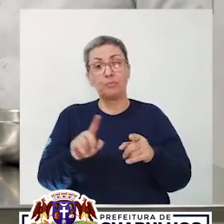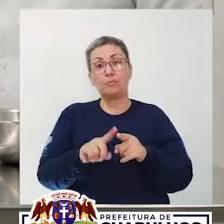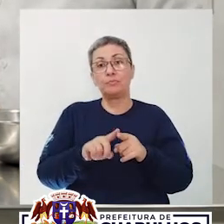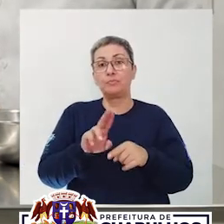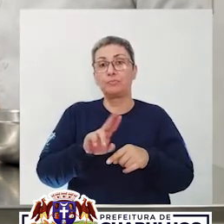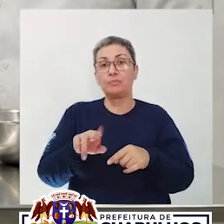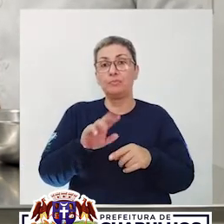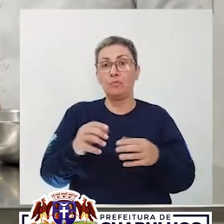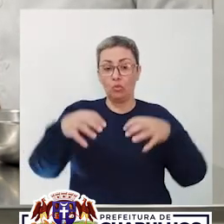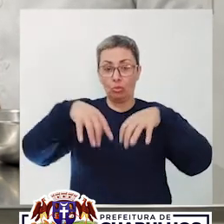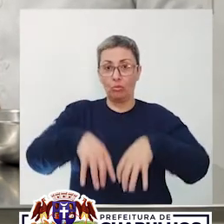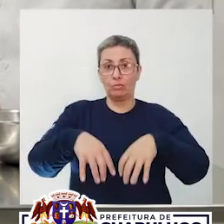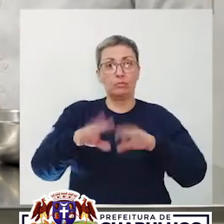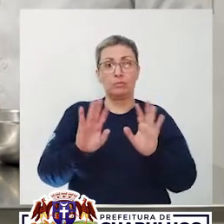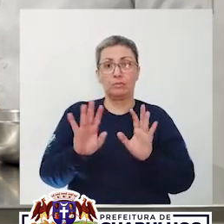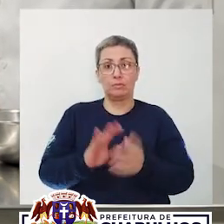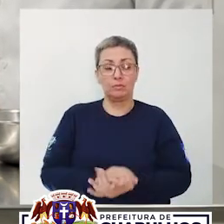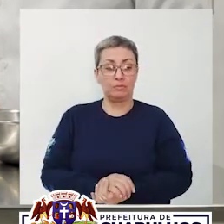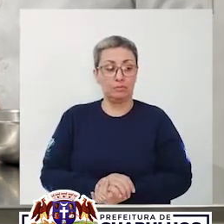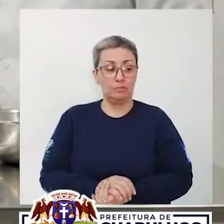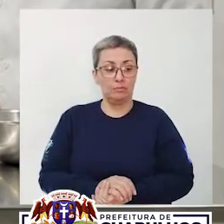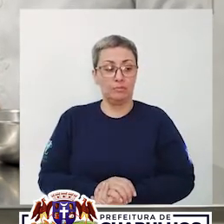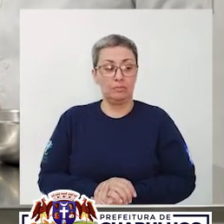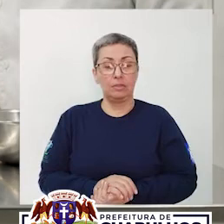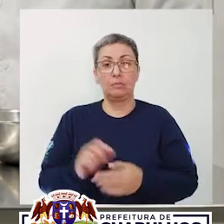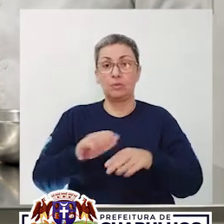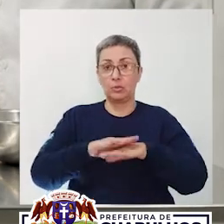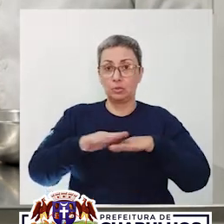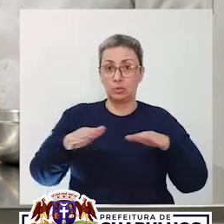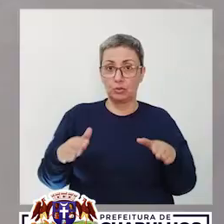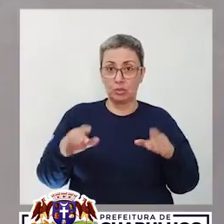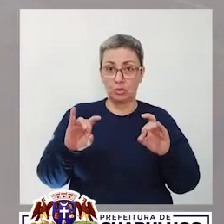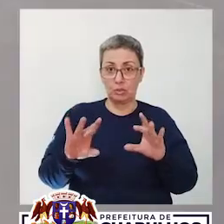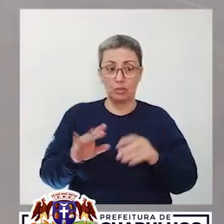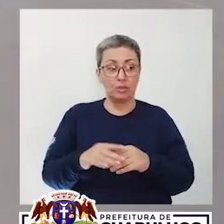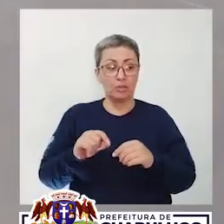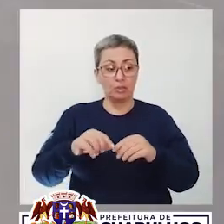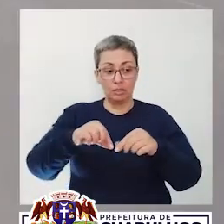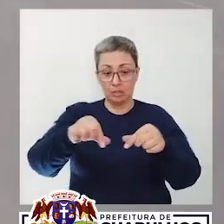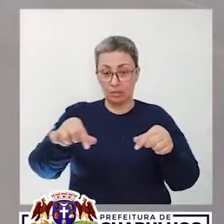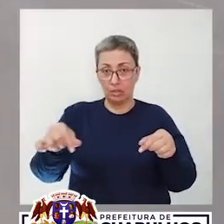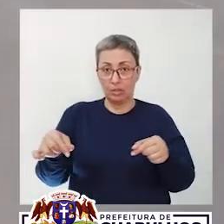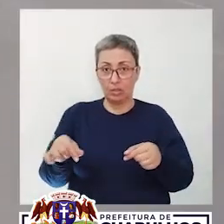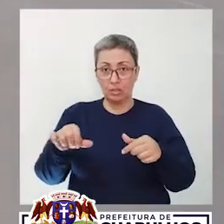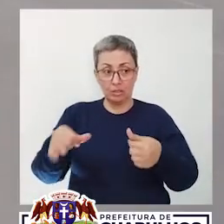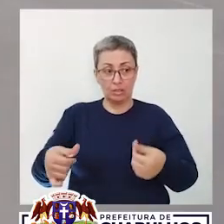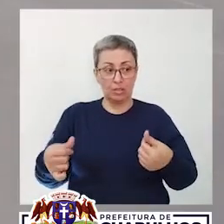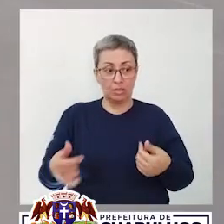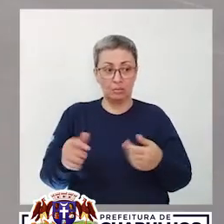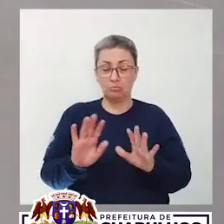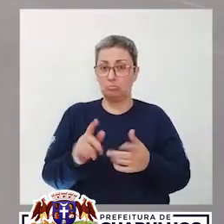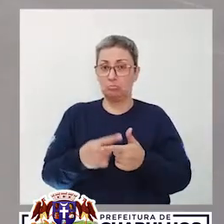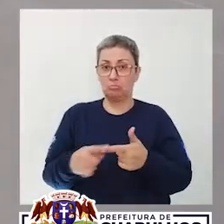ela não entrar no meio da torta. Ela tem que ficar só em cima. As beiradinhas, quando